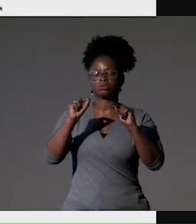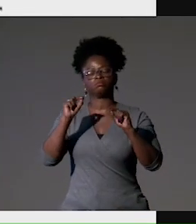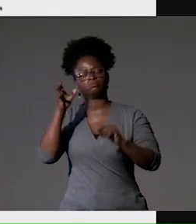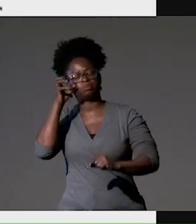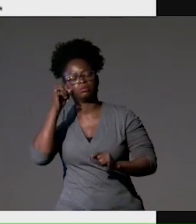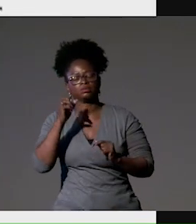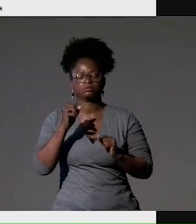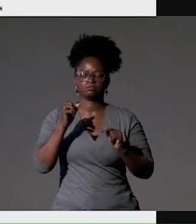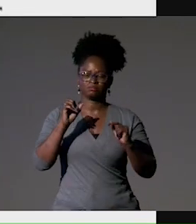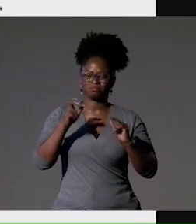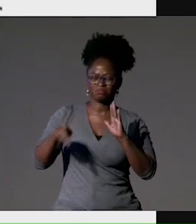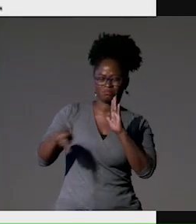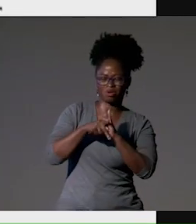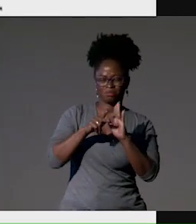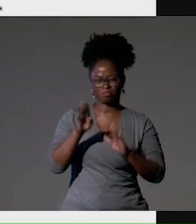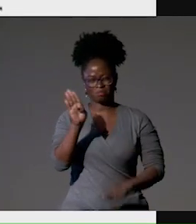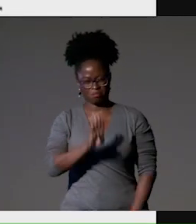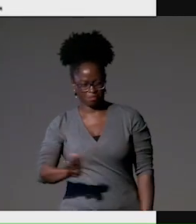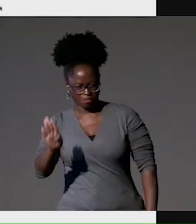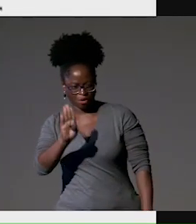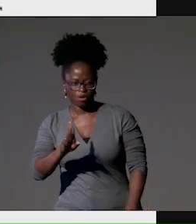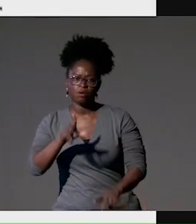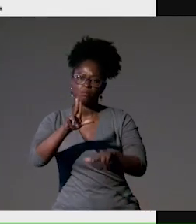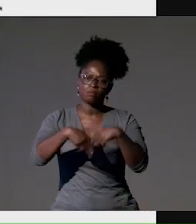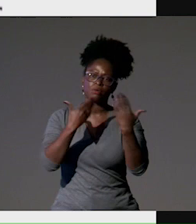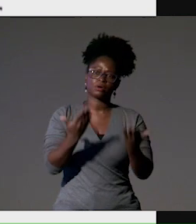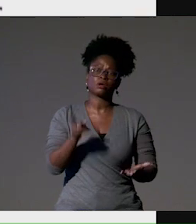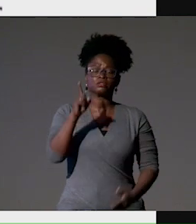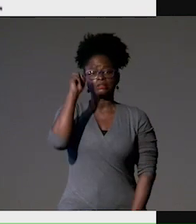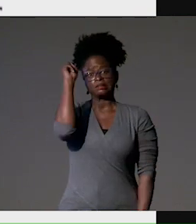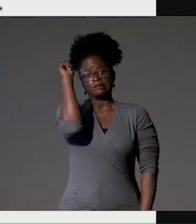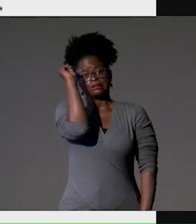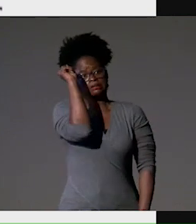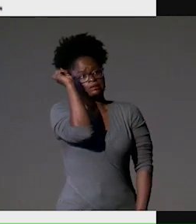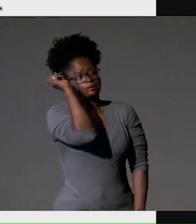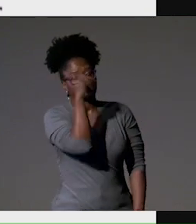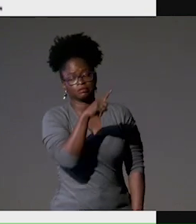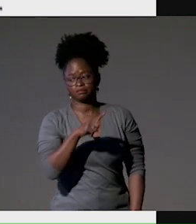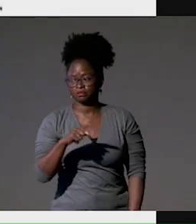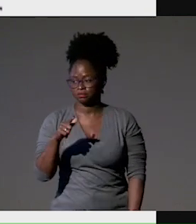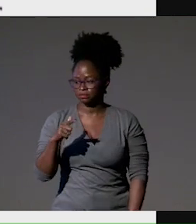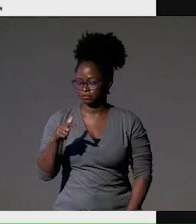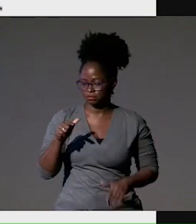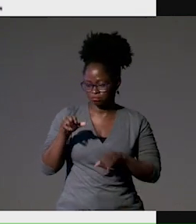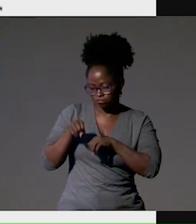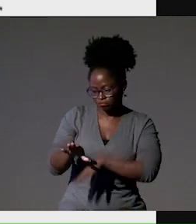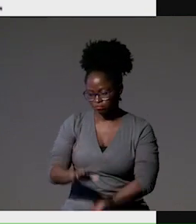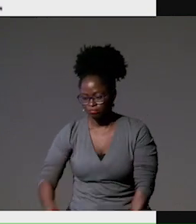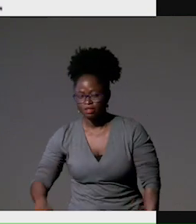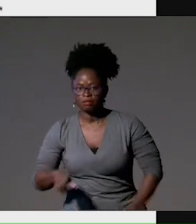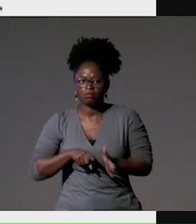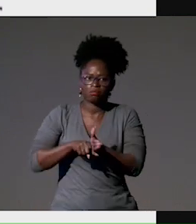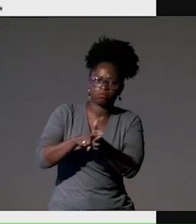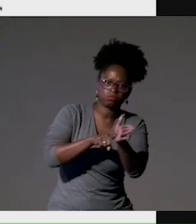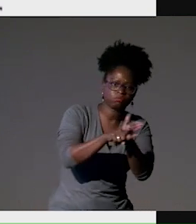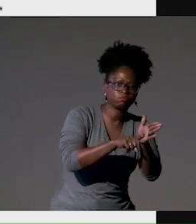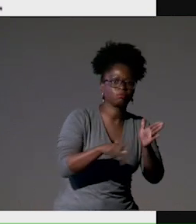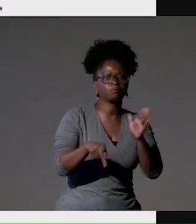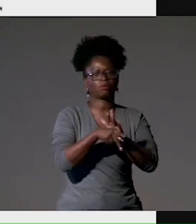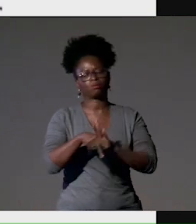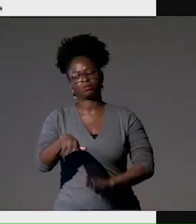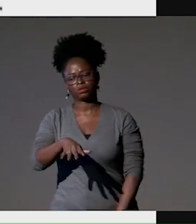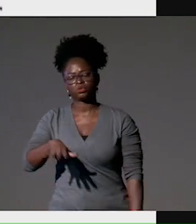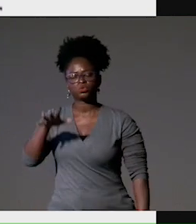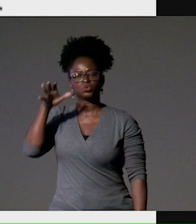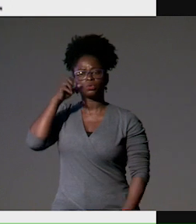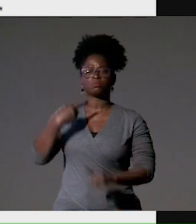ritmo biológico. E, por causa disso, é muito difícil trabalhar com as crianças ou investigar problemas específicos de sono,